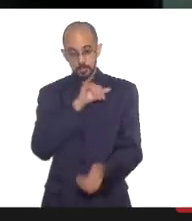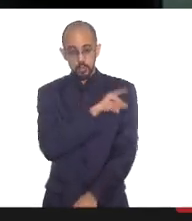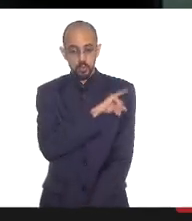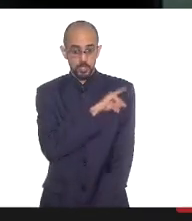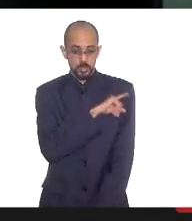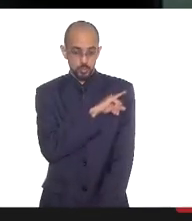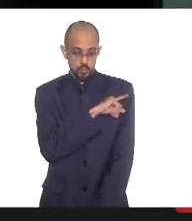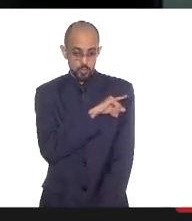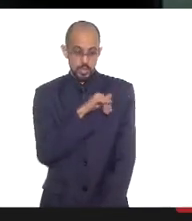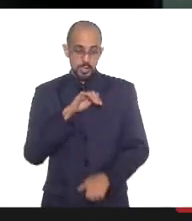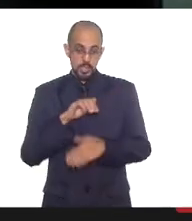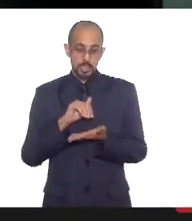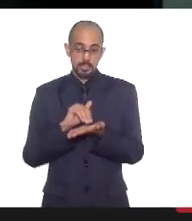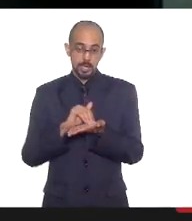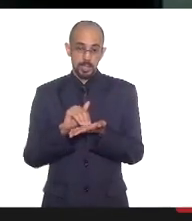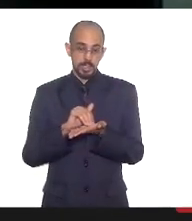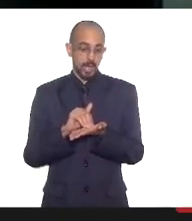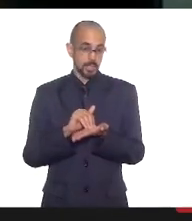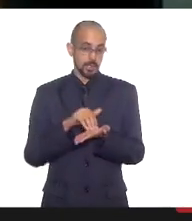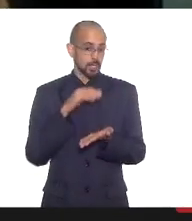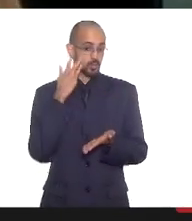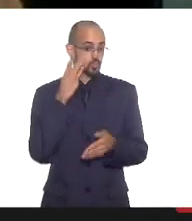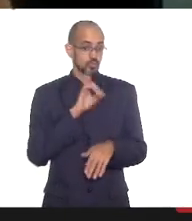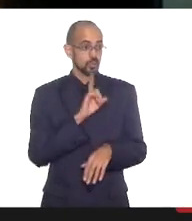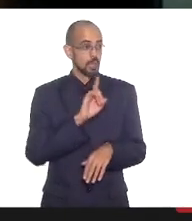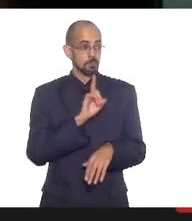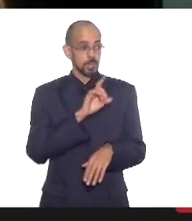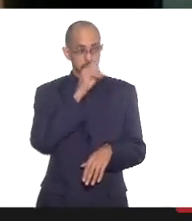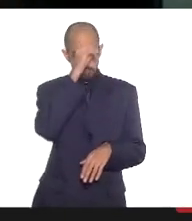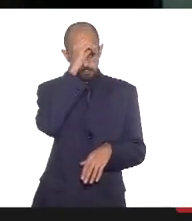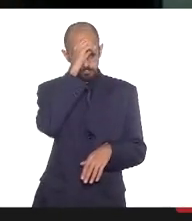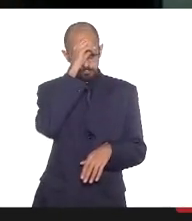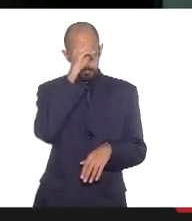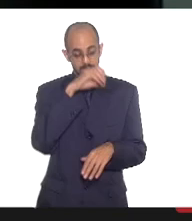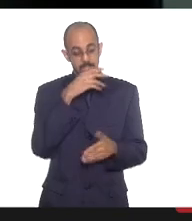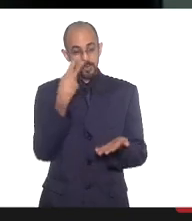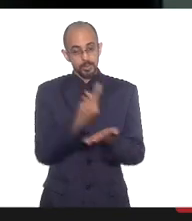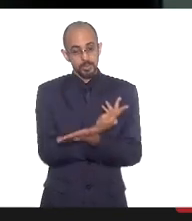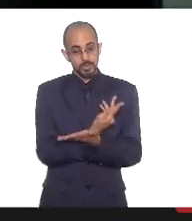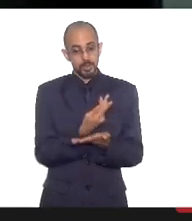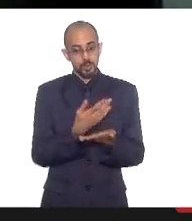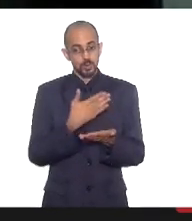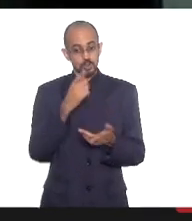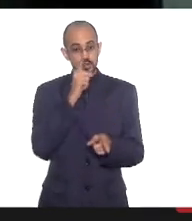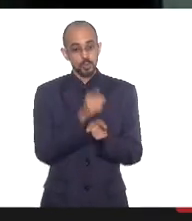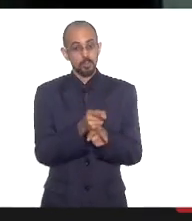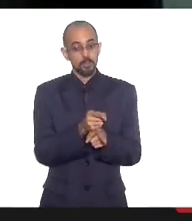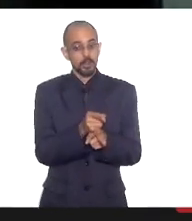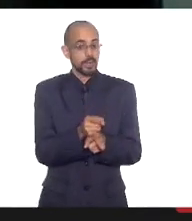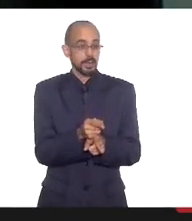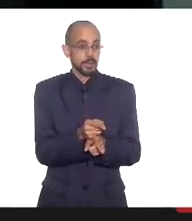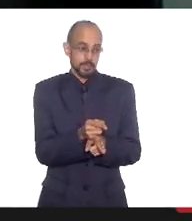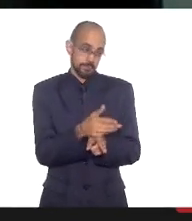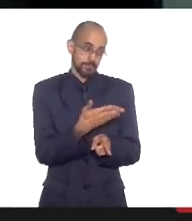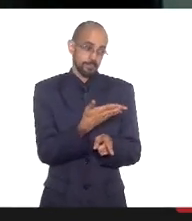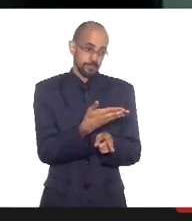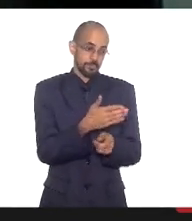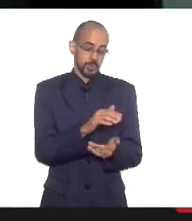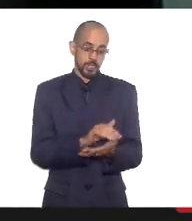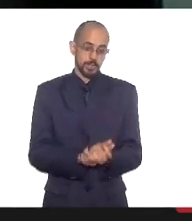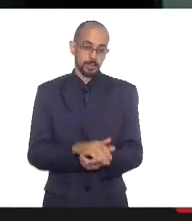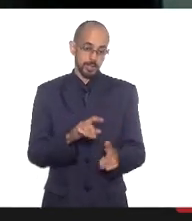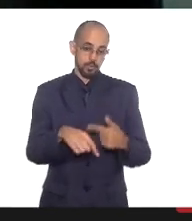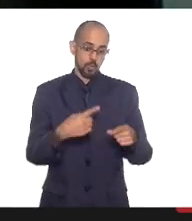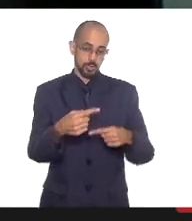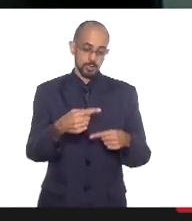sobre por acaso que esses pacientes estavam no Rio só para dizer aos deputados já todos os presentes das audiência nós